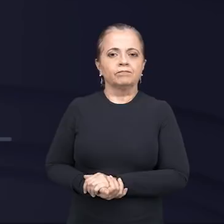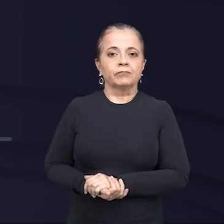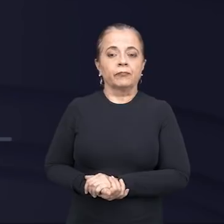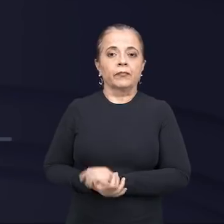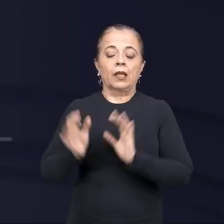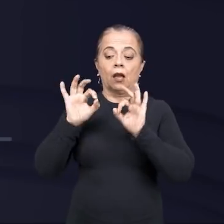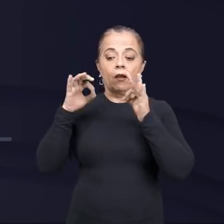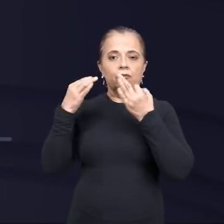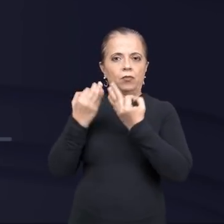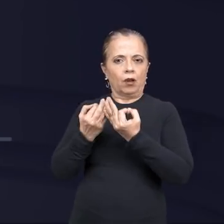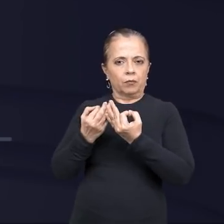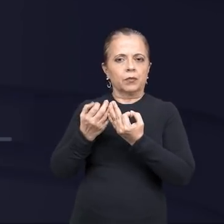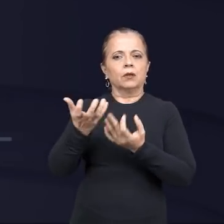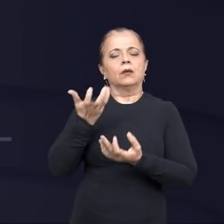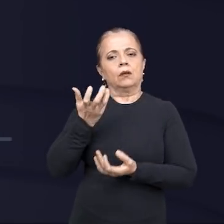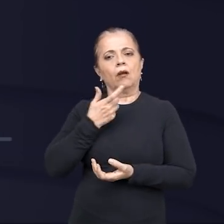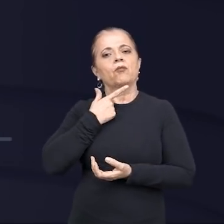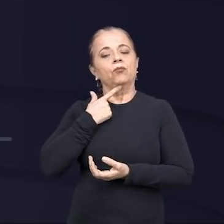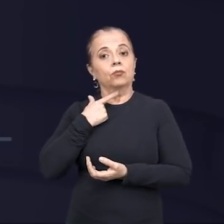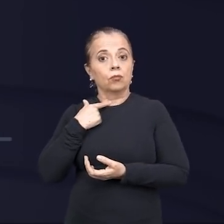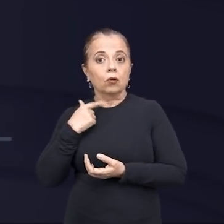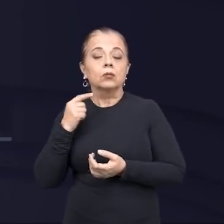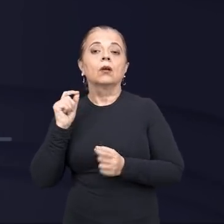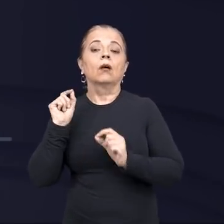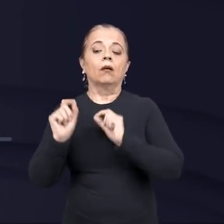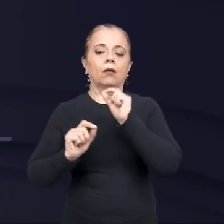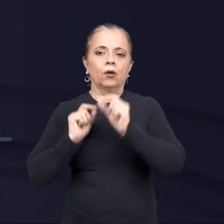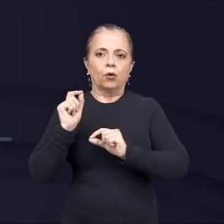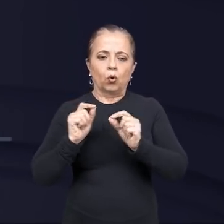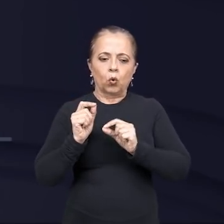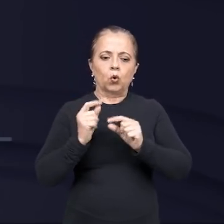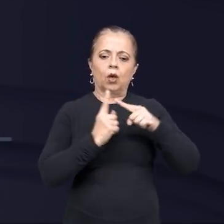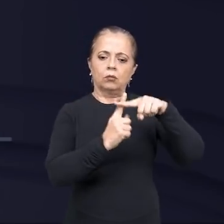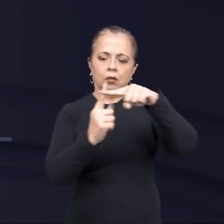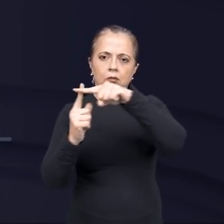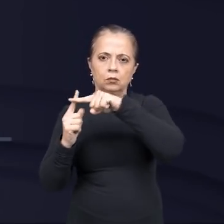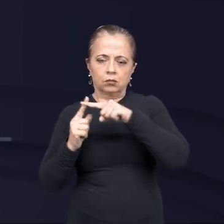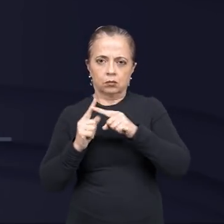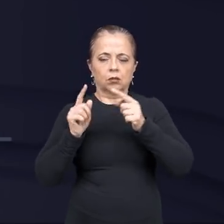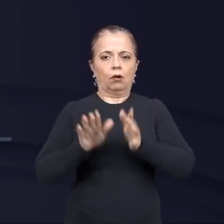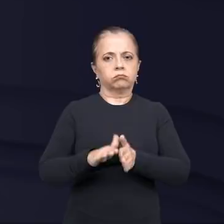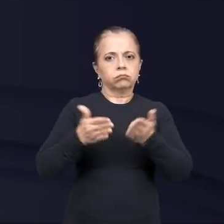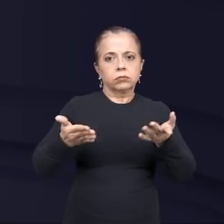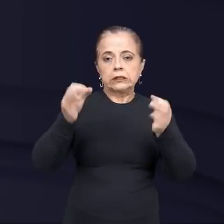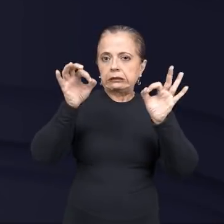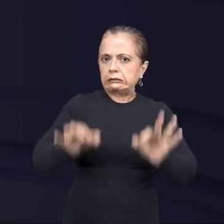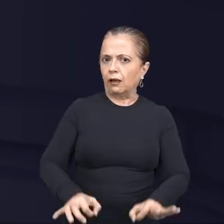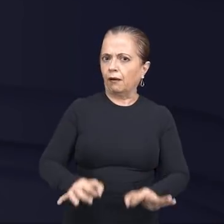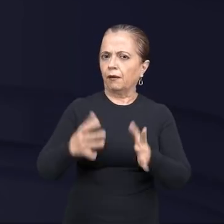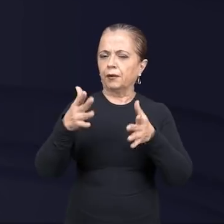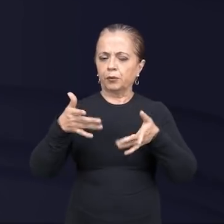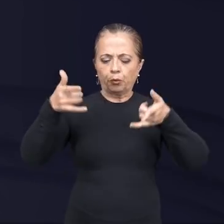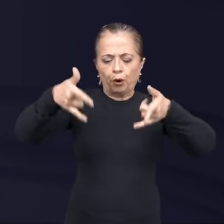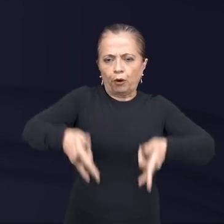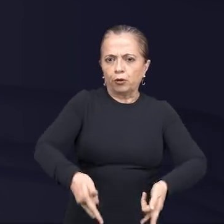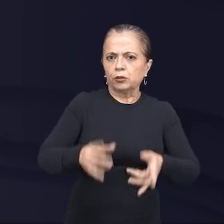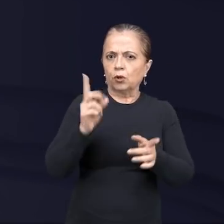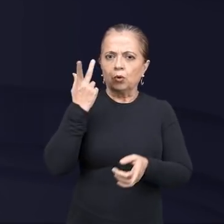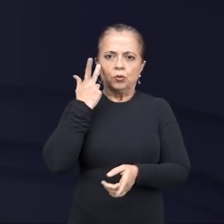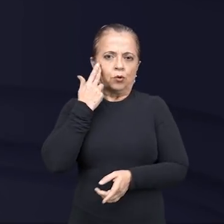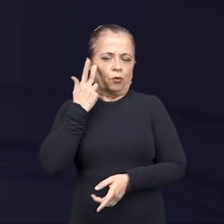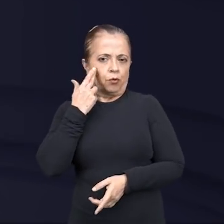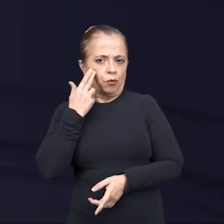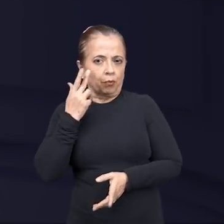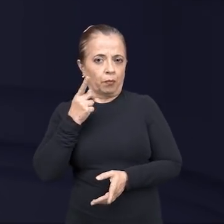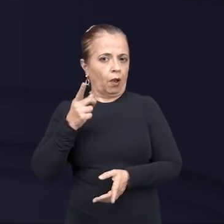A família, obviamente, que deseja fazer um enterro de caixão aberto, todas as vênias,